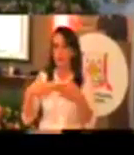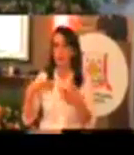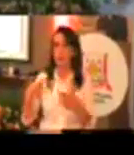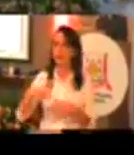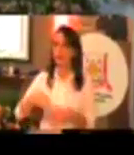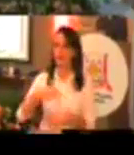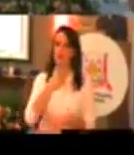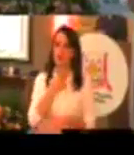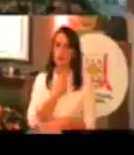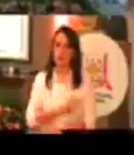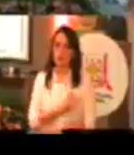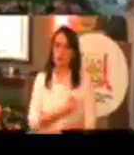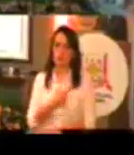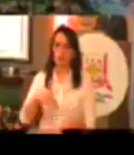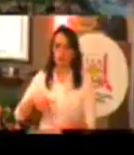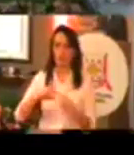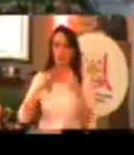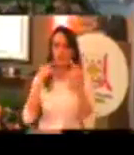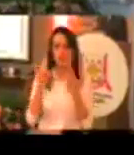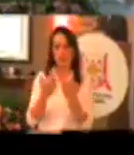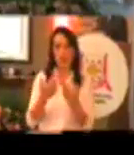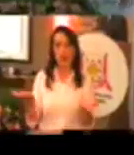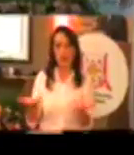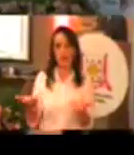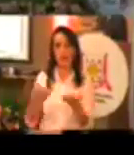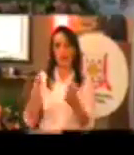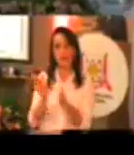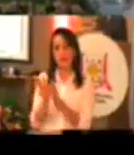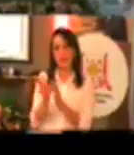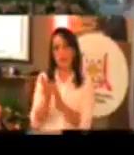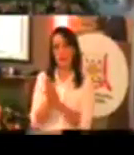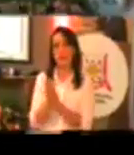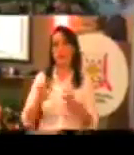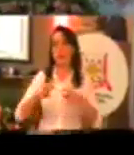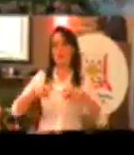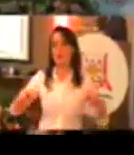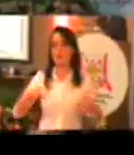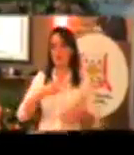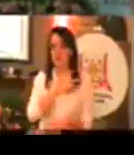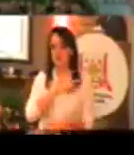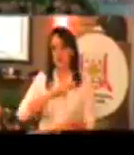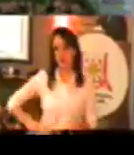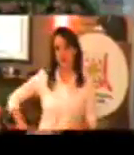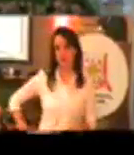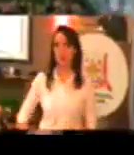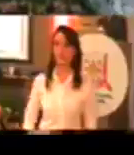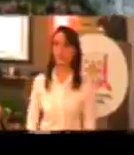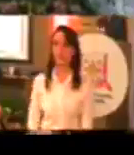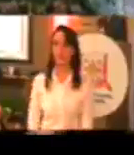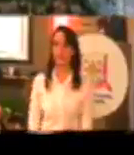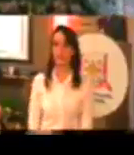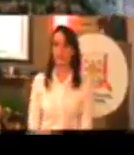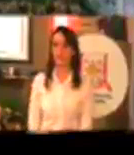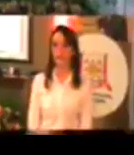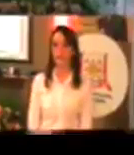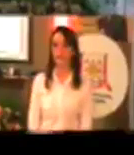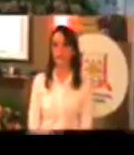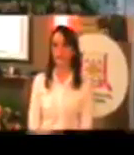ausentar. A esses vereadores integrantes desta legislatura pedimos uma salva de palmas.